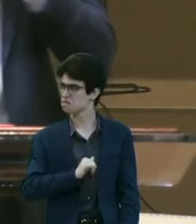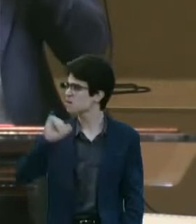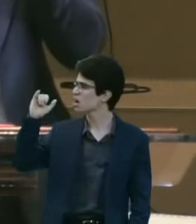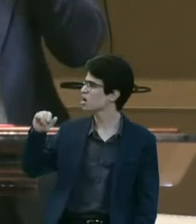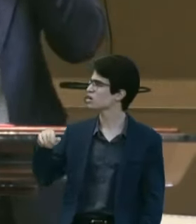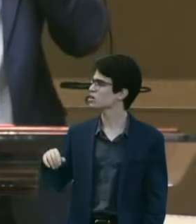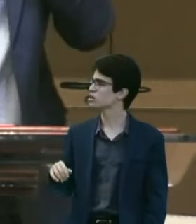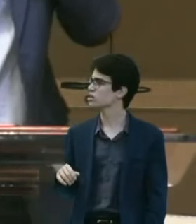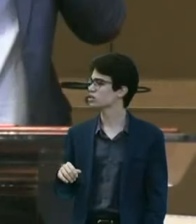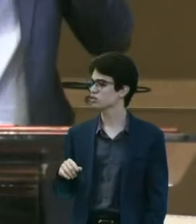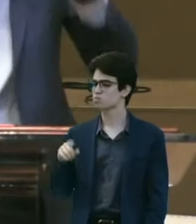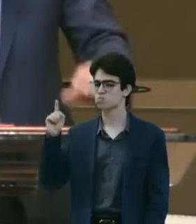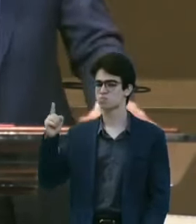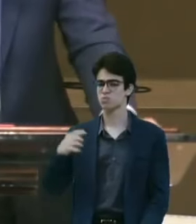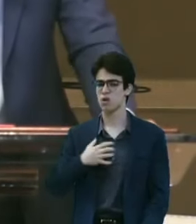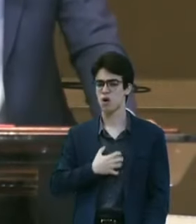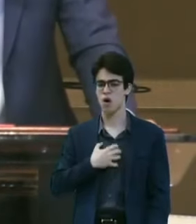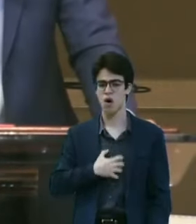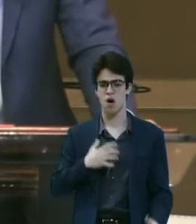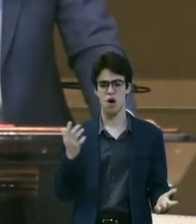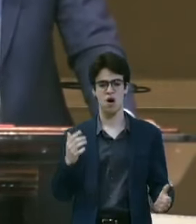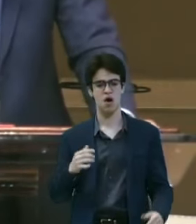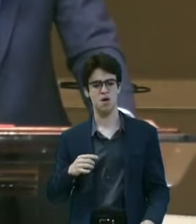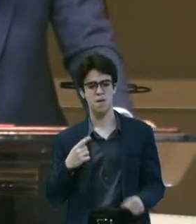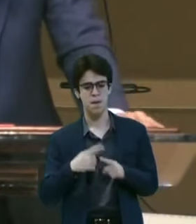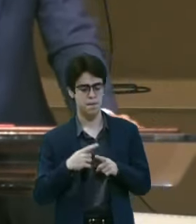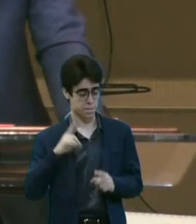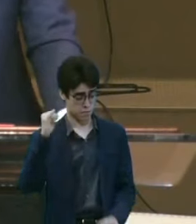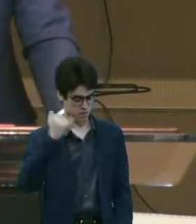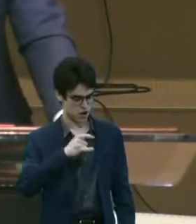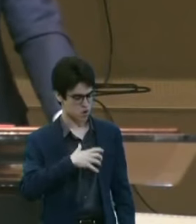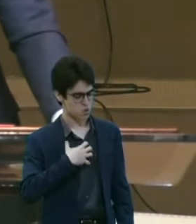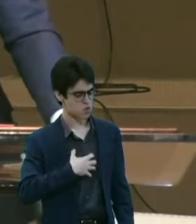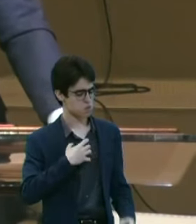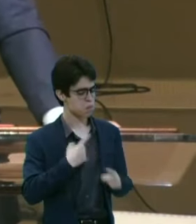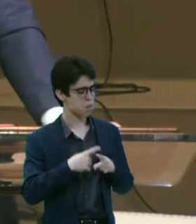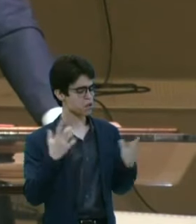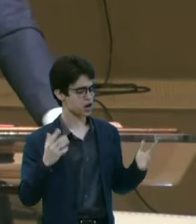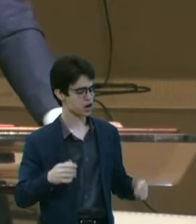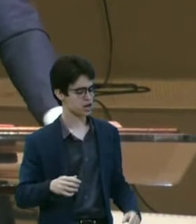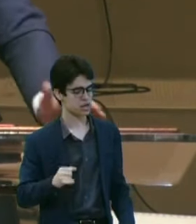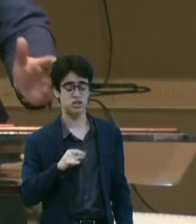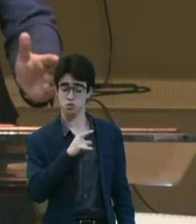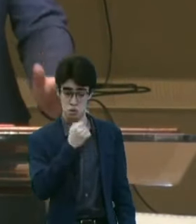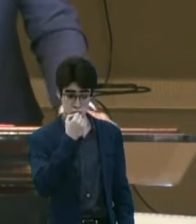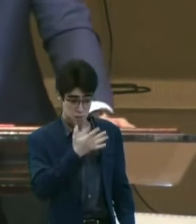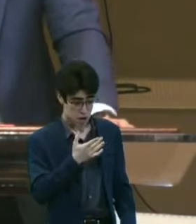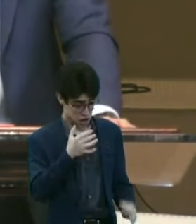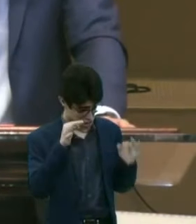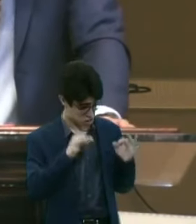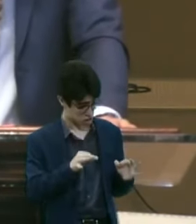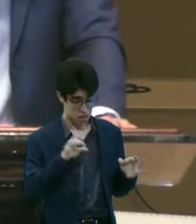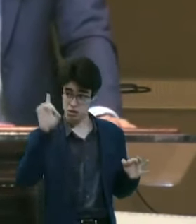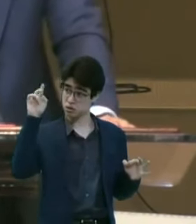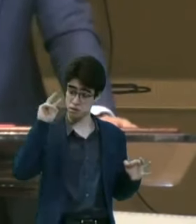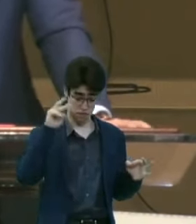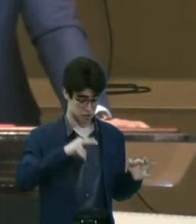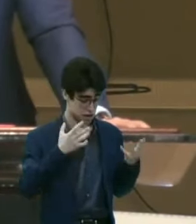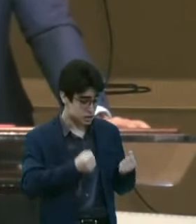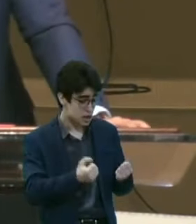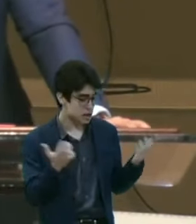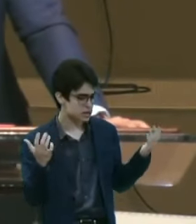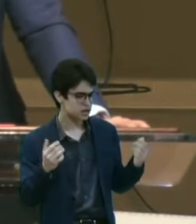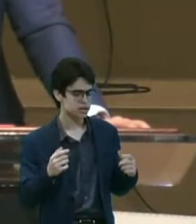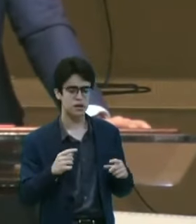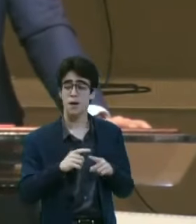andas irado? E por que descaiu o teu semblante? Se procederes bem, não é certo que serás aceito.